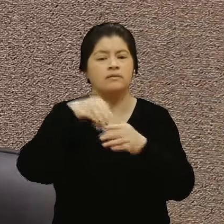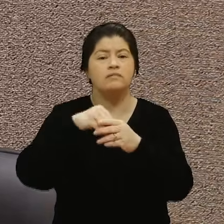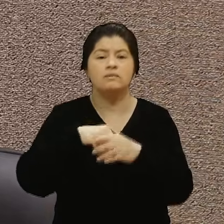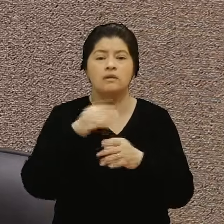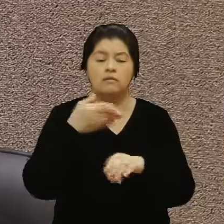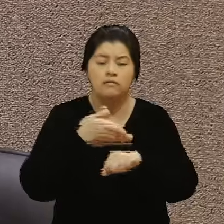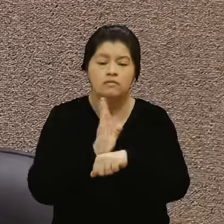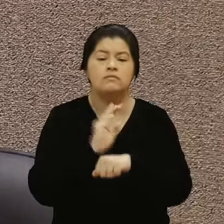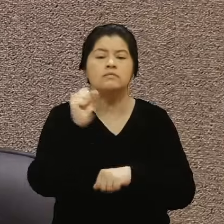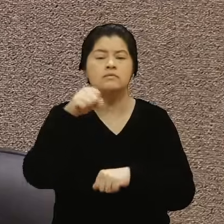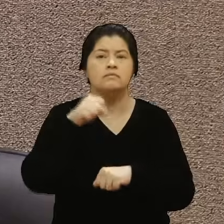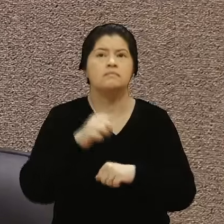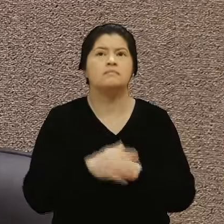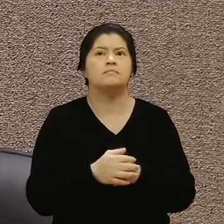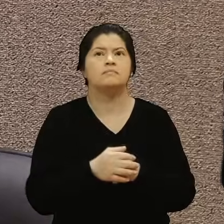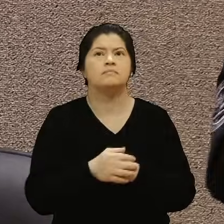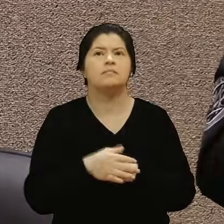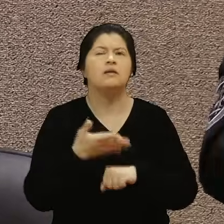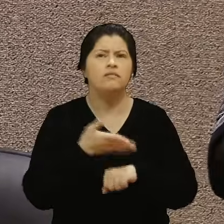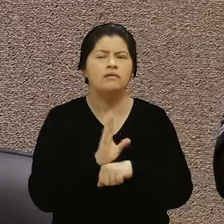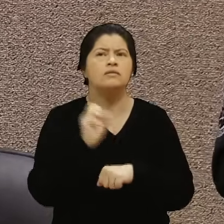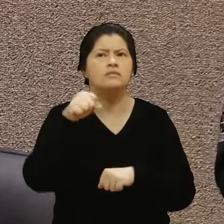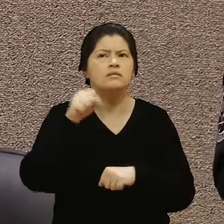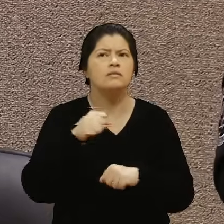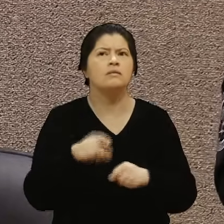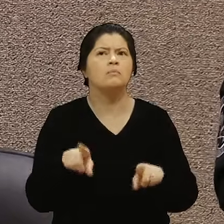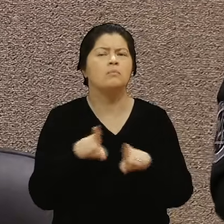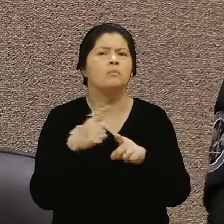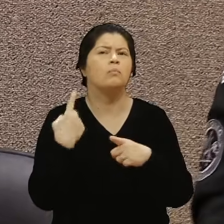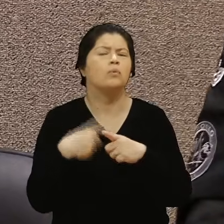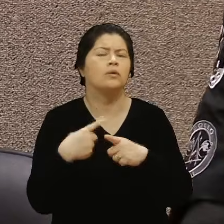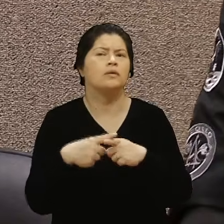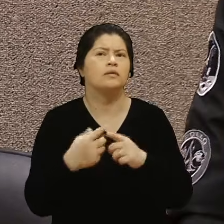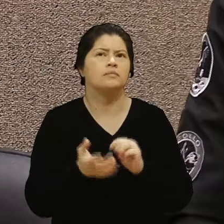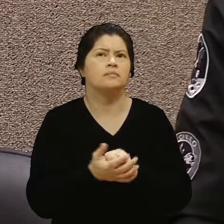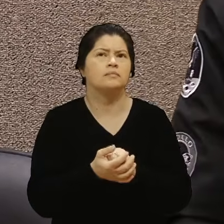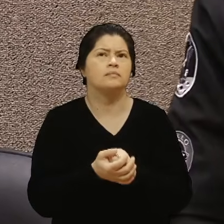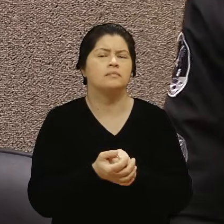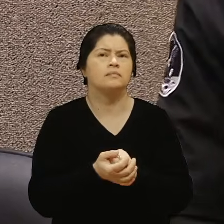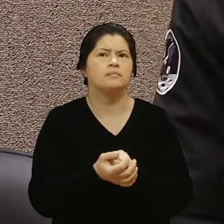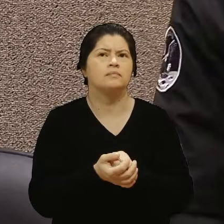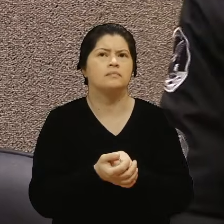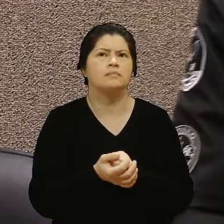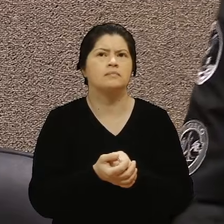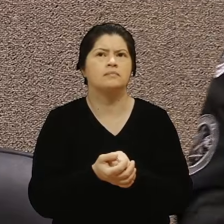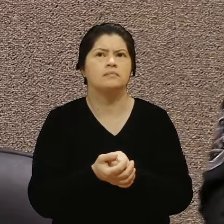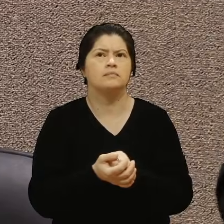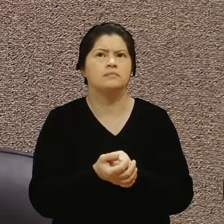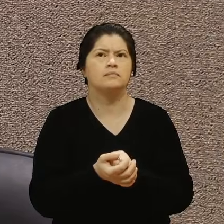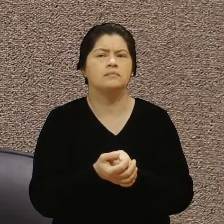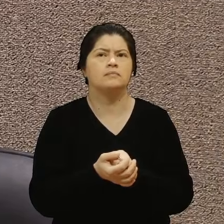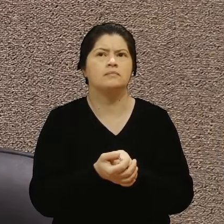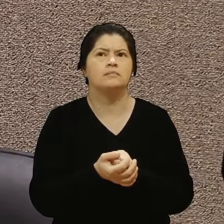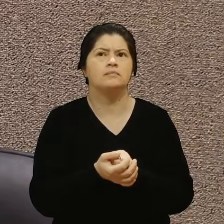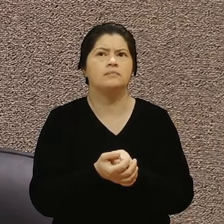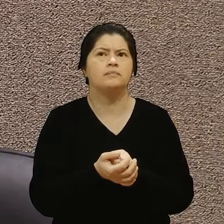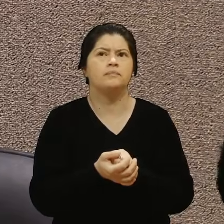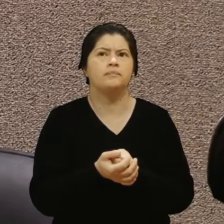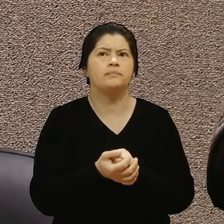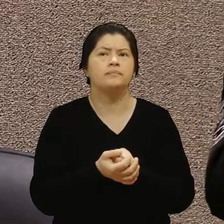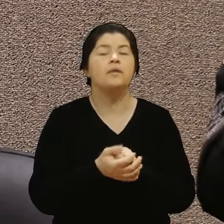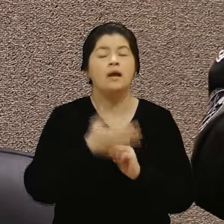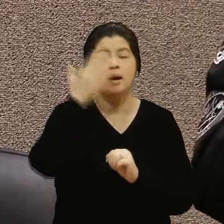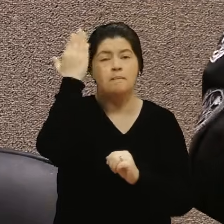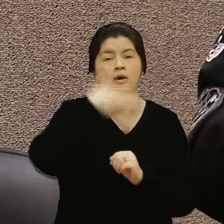favorável. E votarei favorável porque, vereador Becker, porque quando é